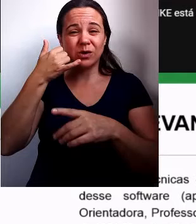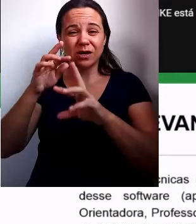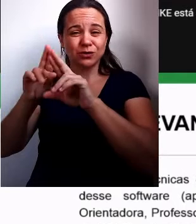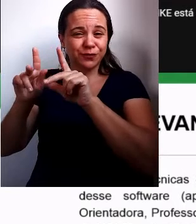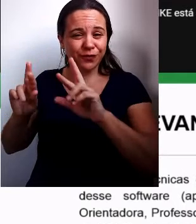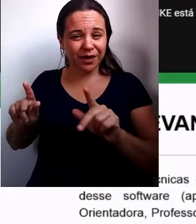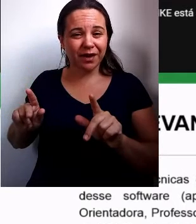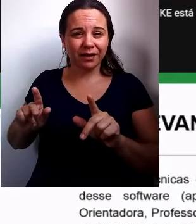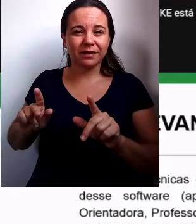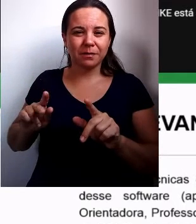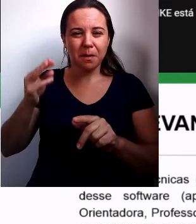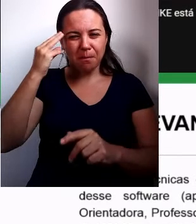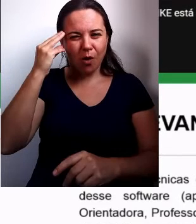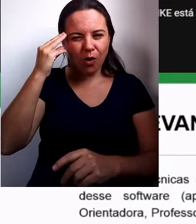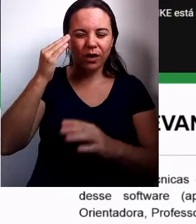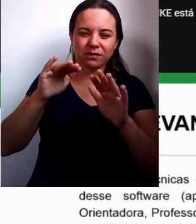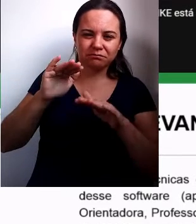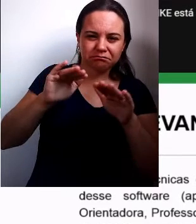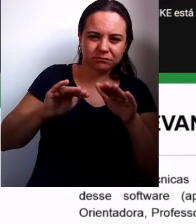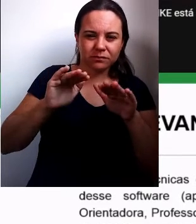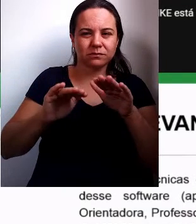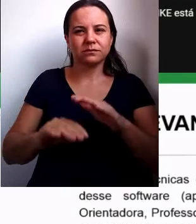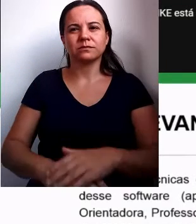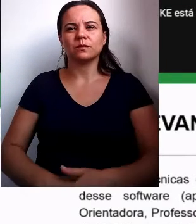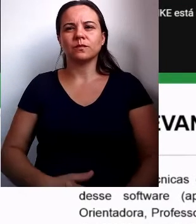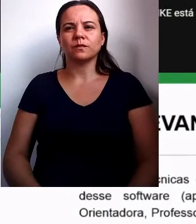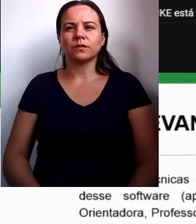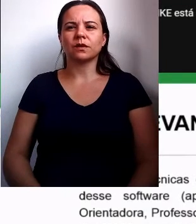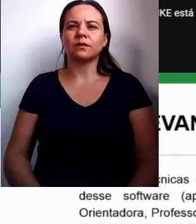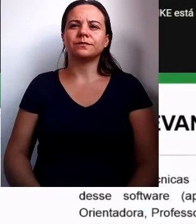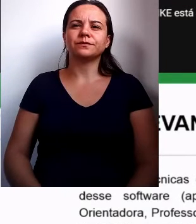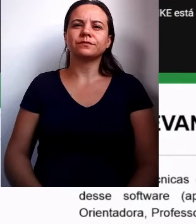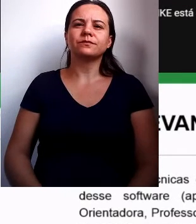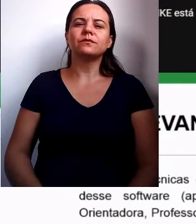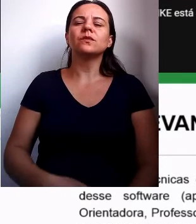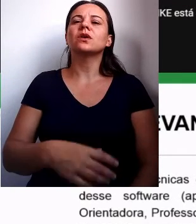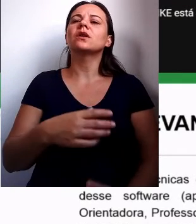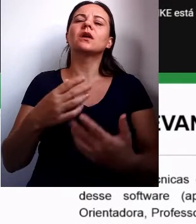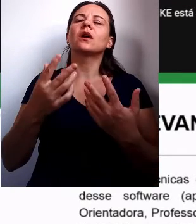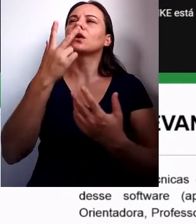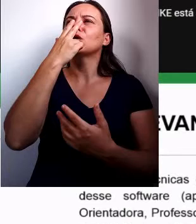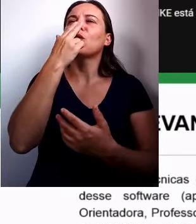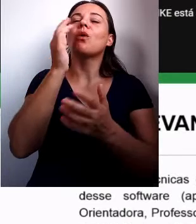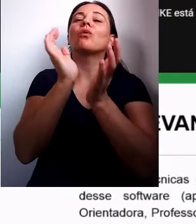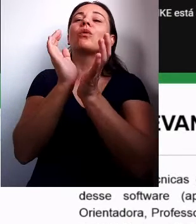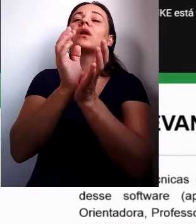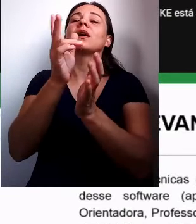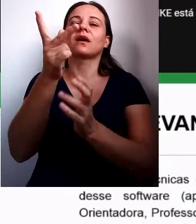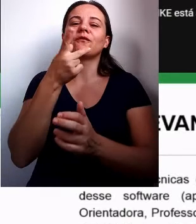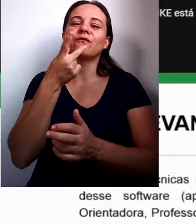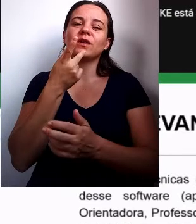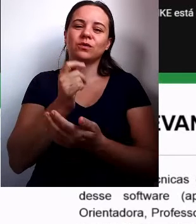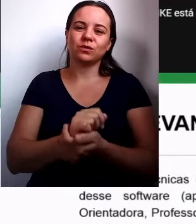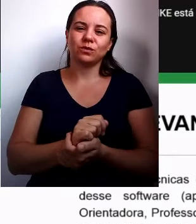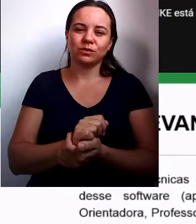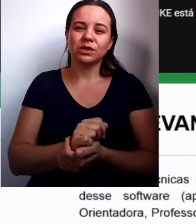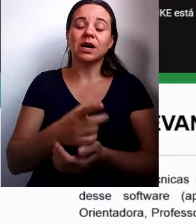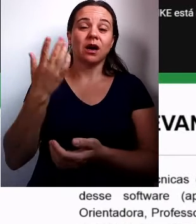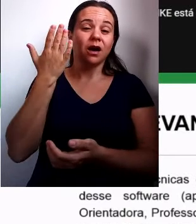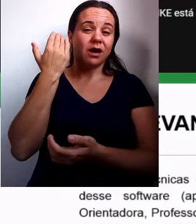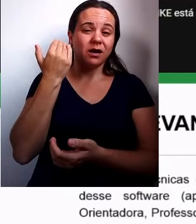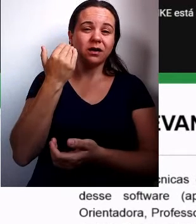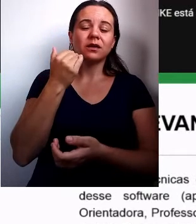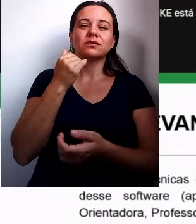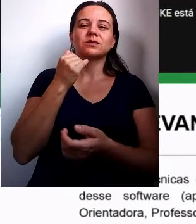de dados por menores que seja. Aquilo que o colega falou. Nós tinha feito um projeto inicial, mas